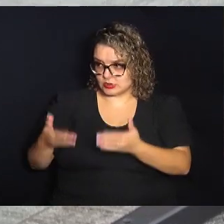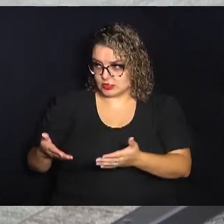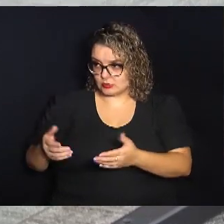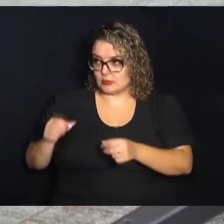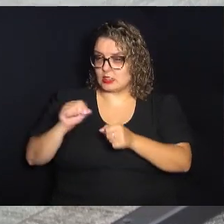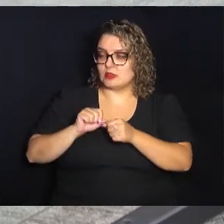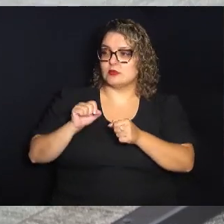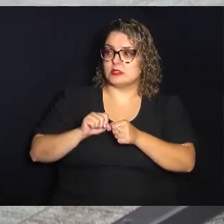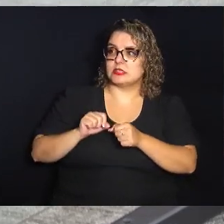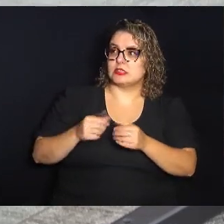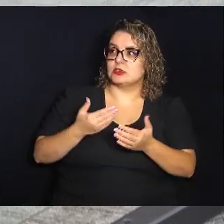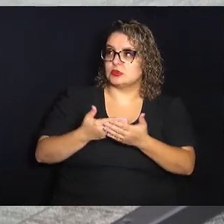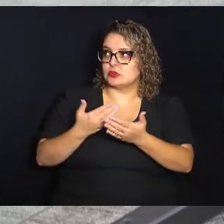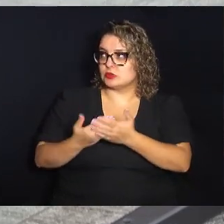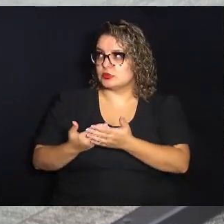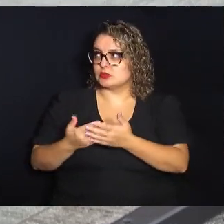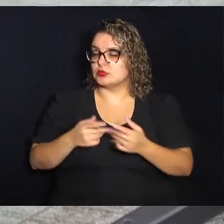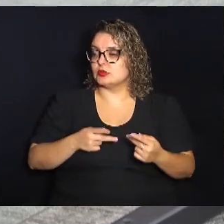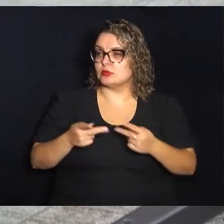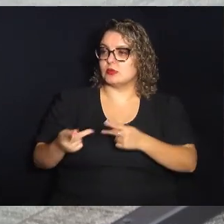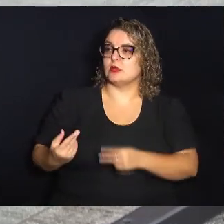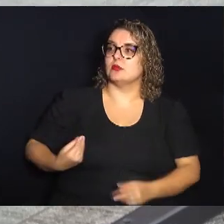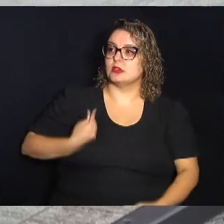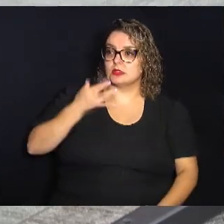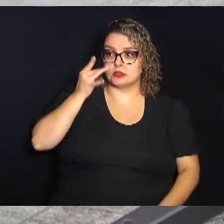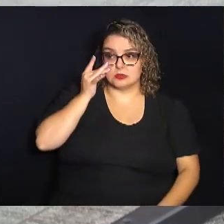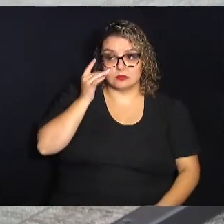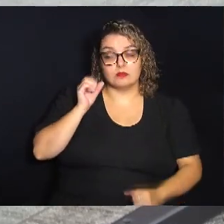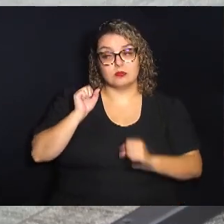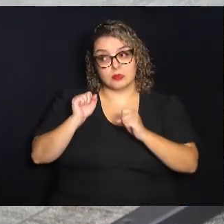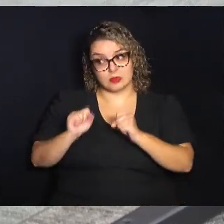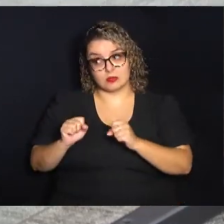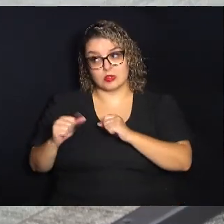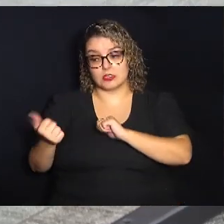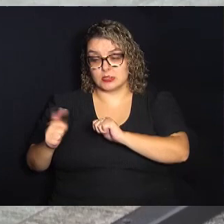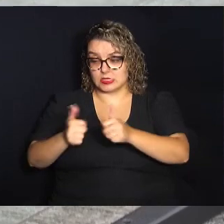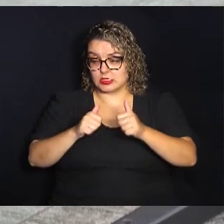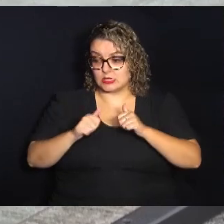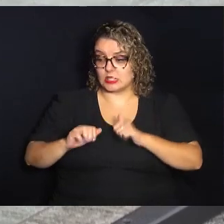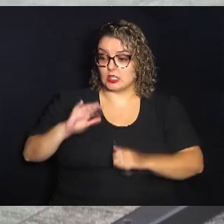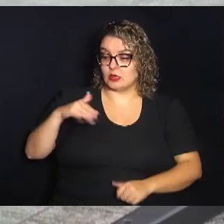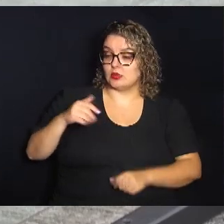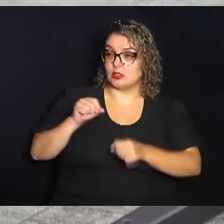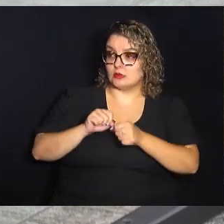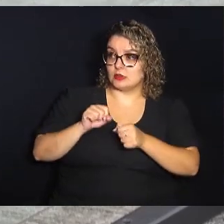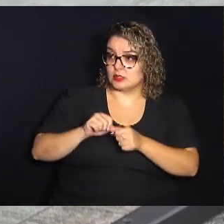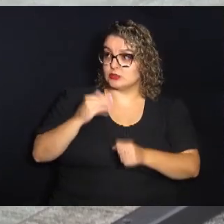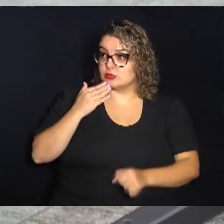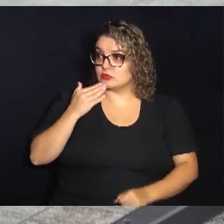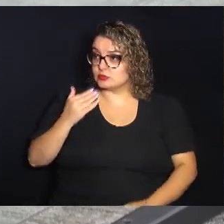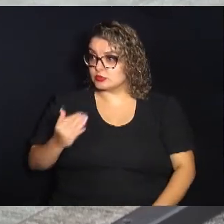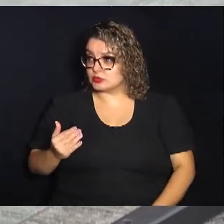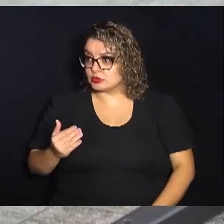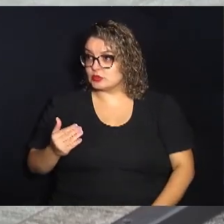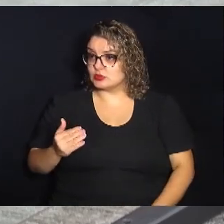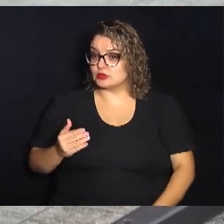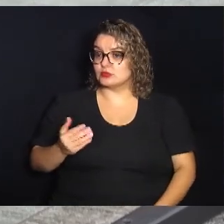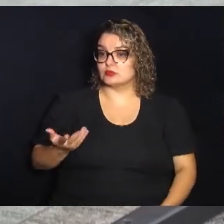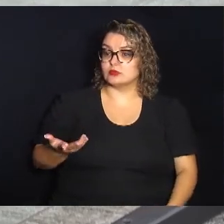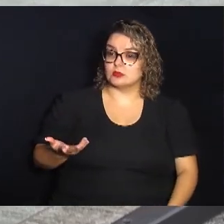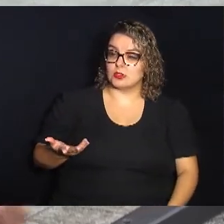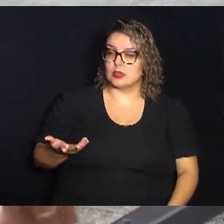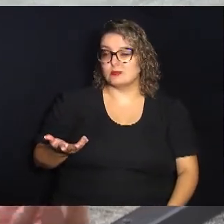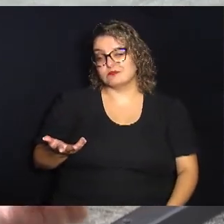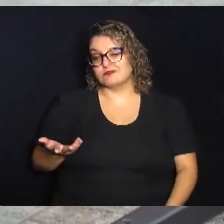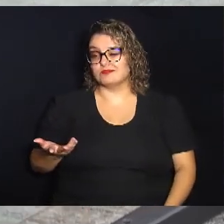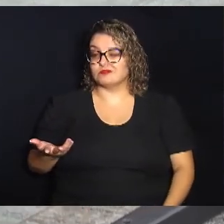para que a gente fizesse um estudo e uma visita pessoalmente para poder analisar. Porque quando a gente faz um pedido, a gente faz um pedido